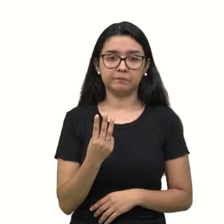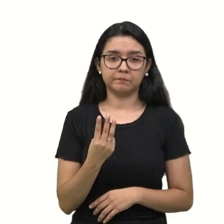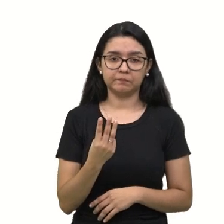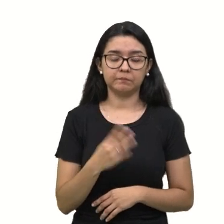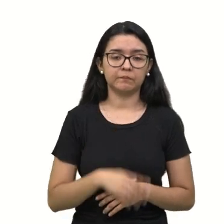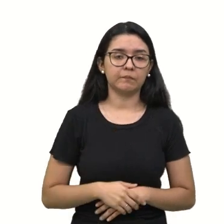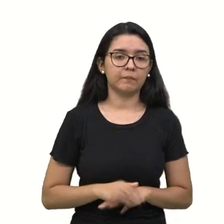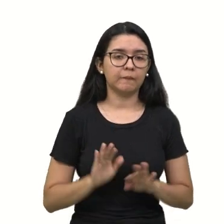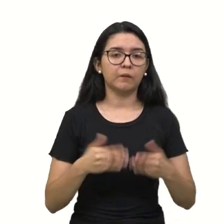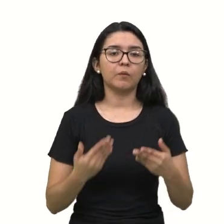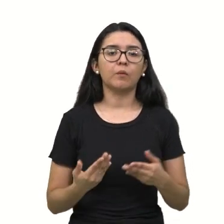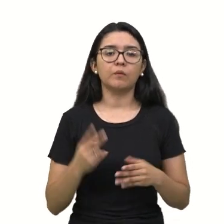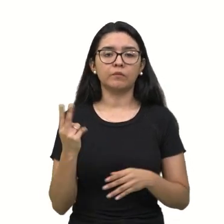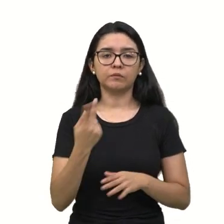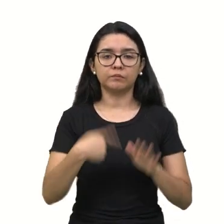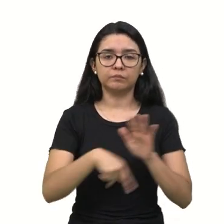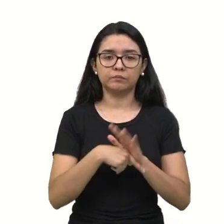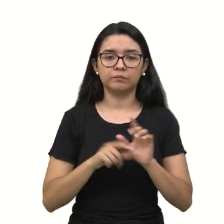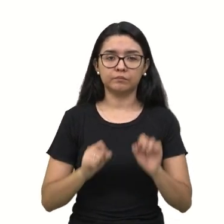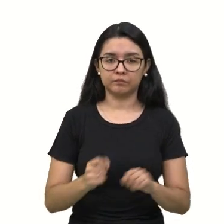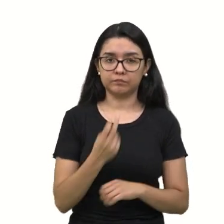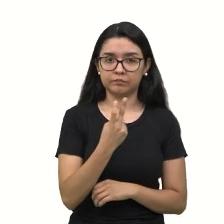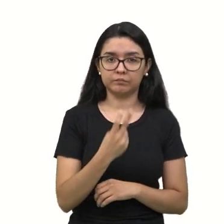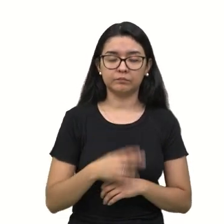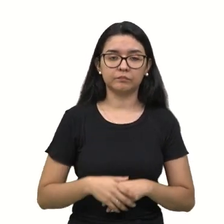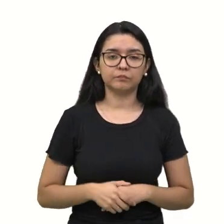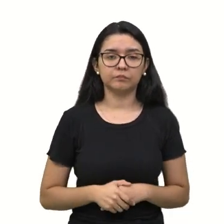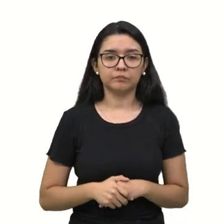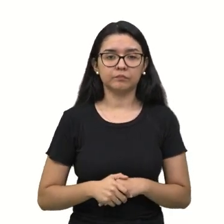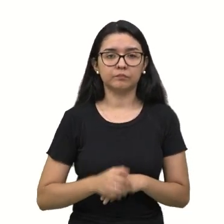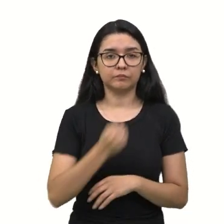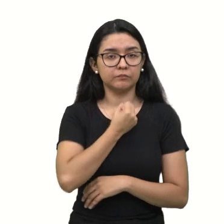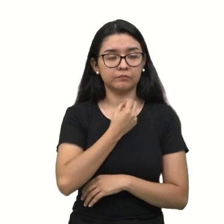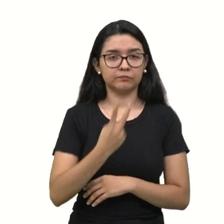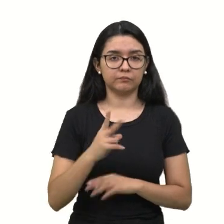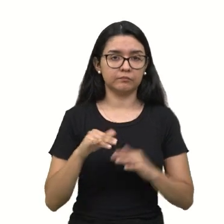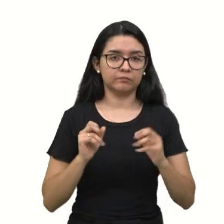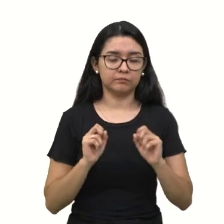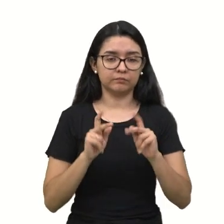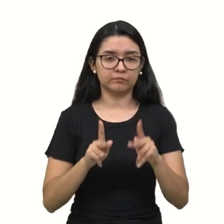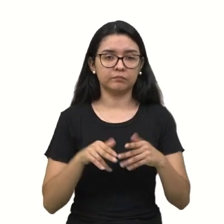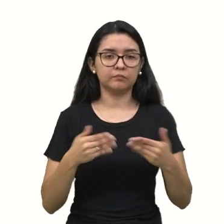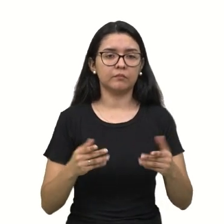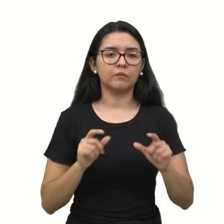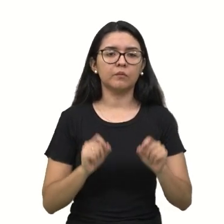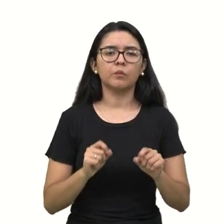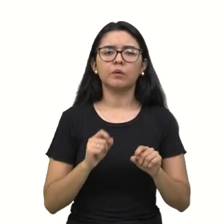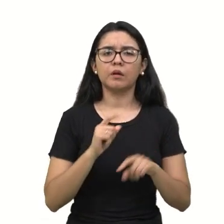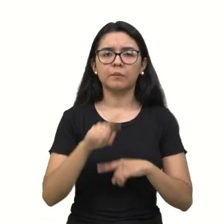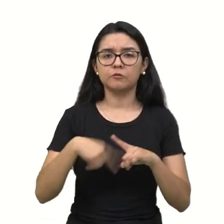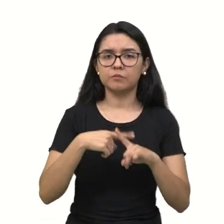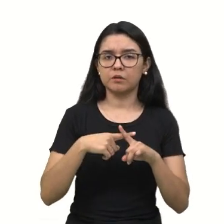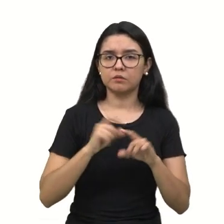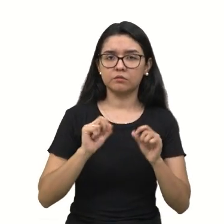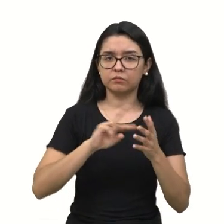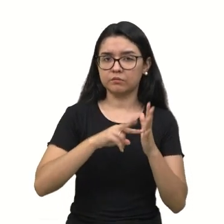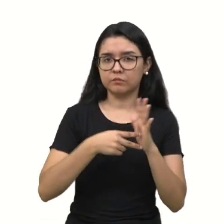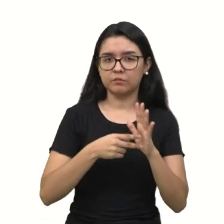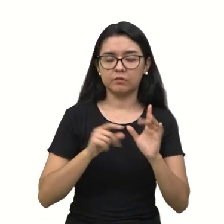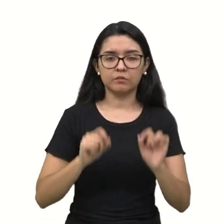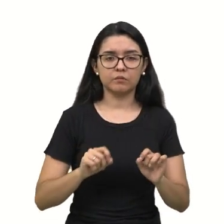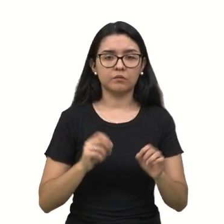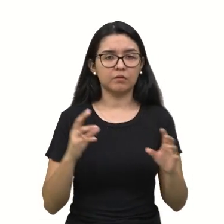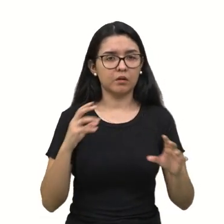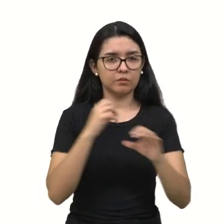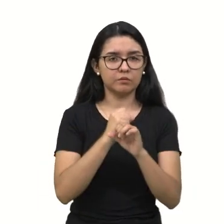qual é o valor de cada parcela? 2. Então, o que é a multiplicação?